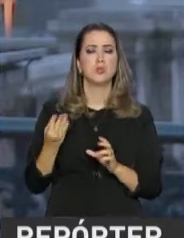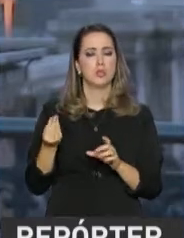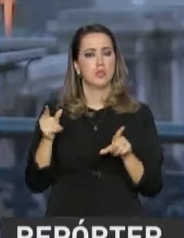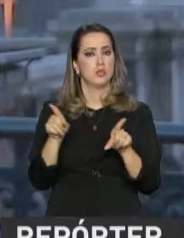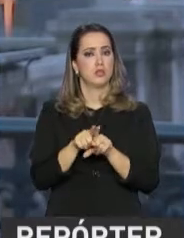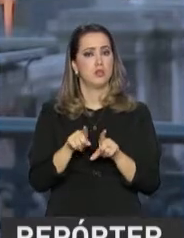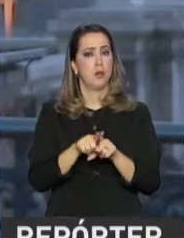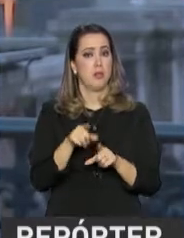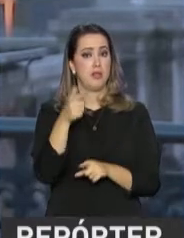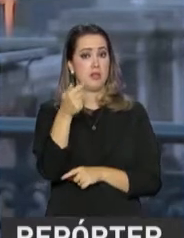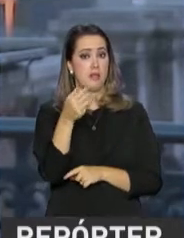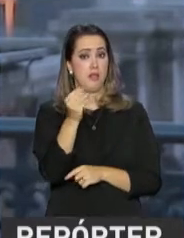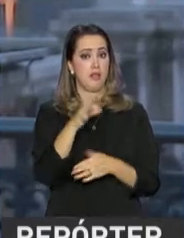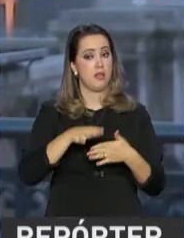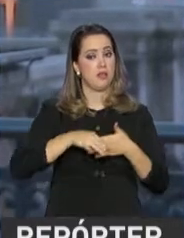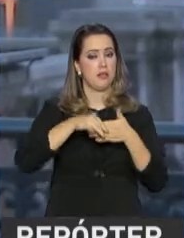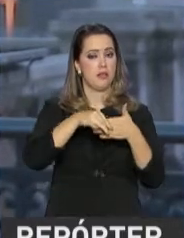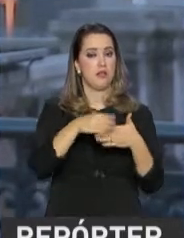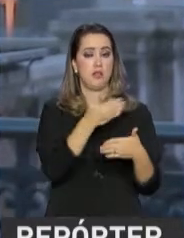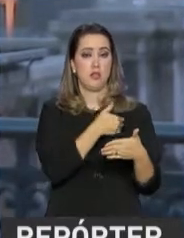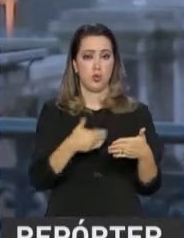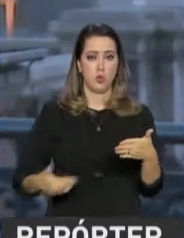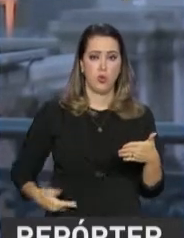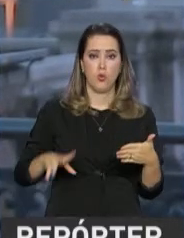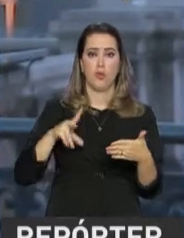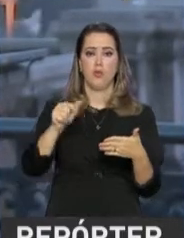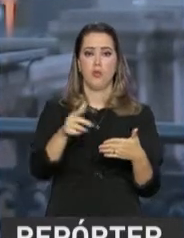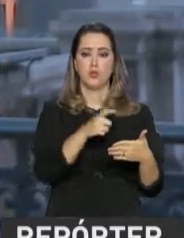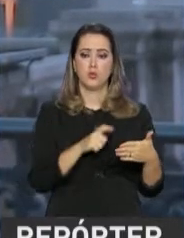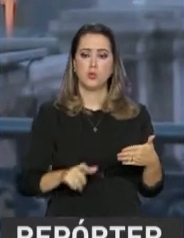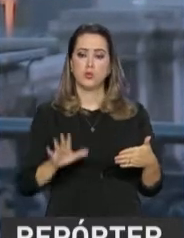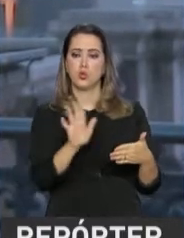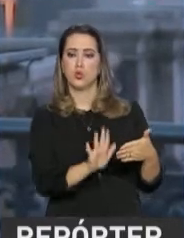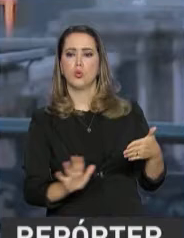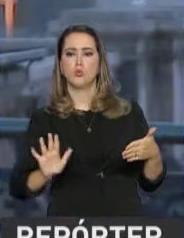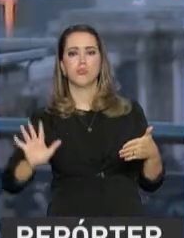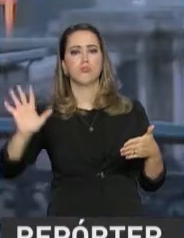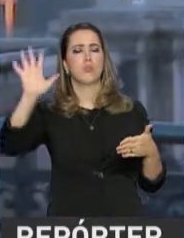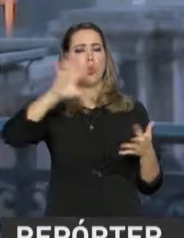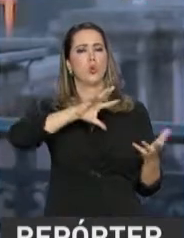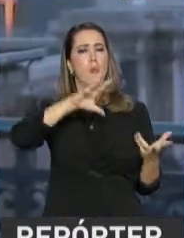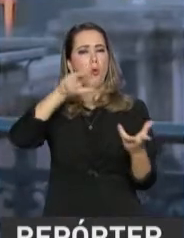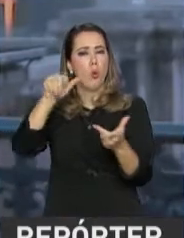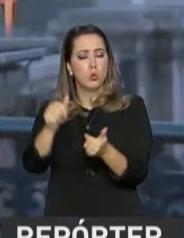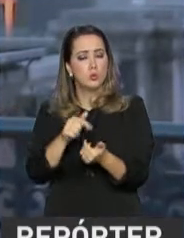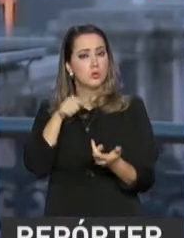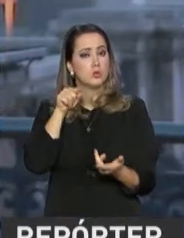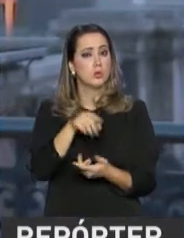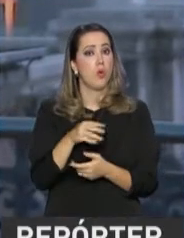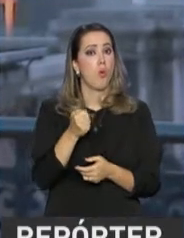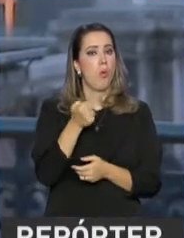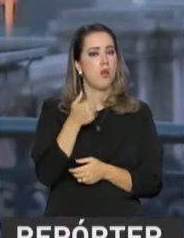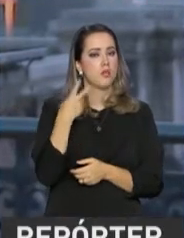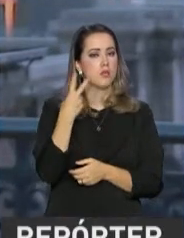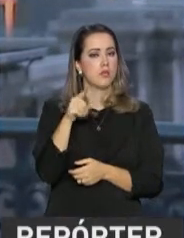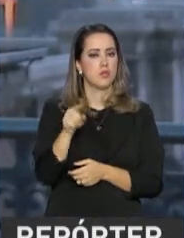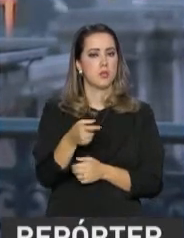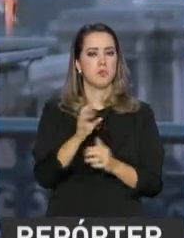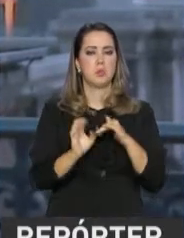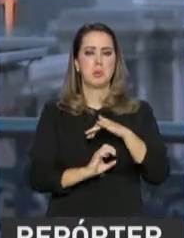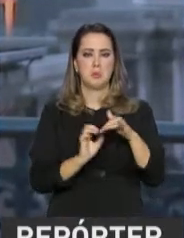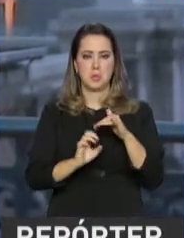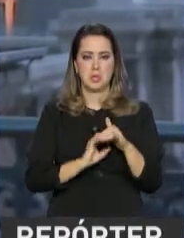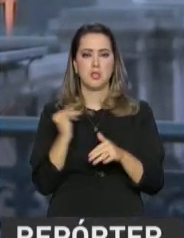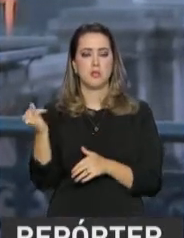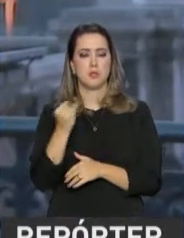70 chefes de estado e de governo de todas as regiões do mundo e quase 2 mil grandes empresários e